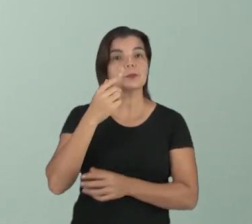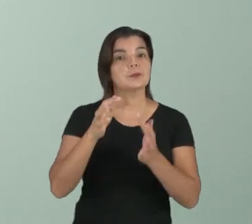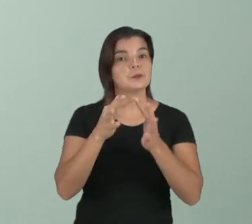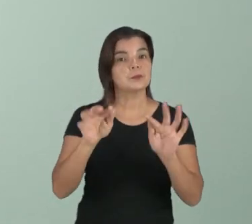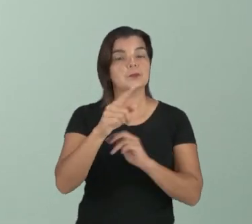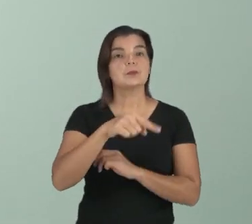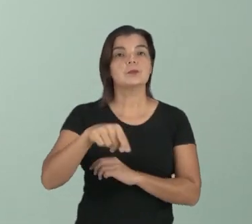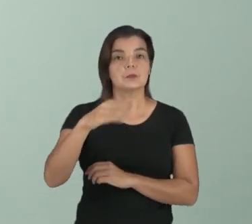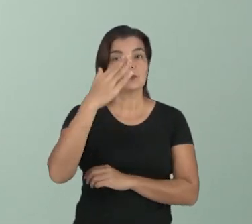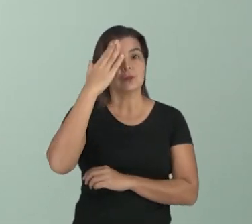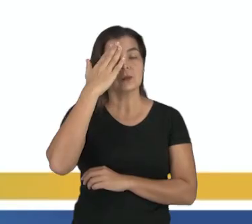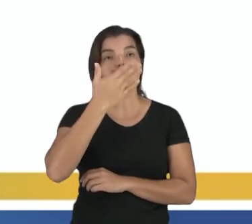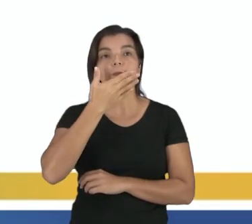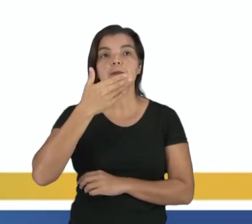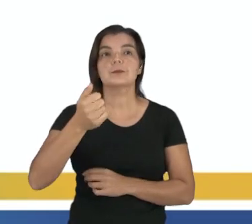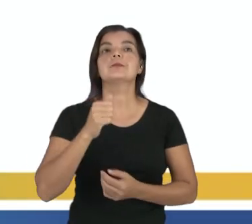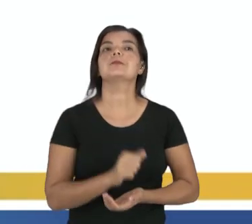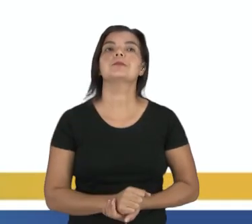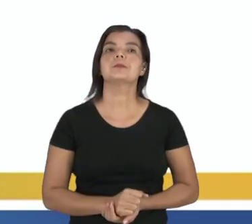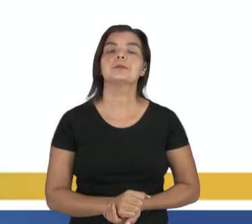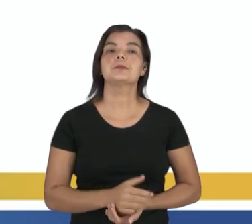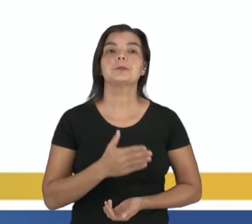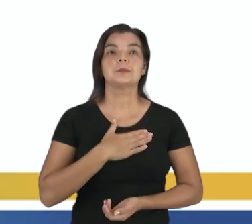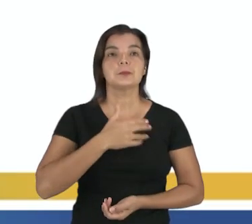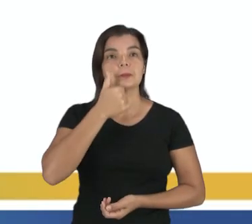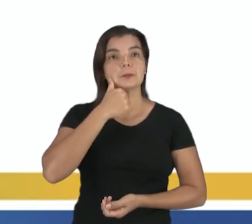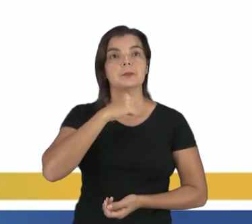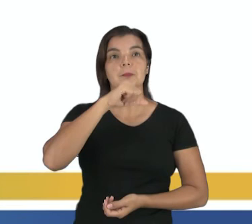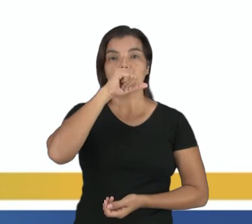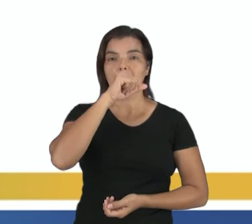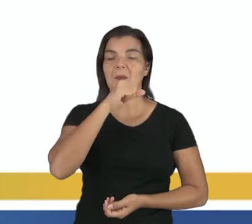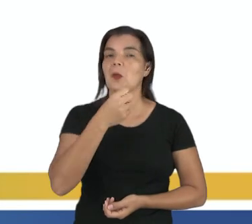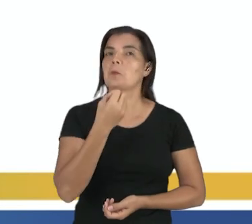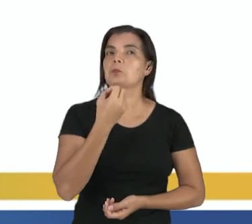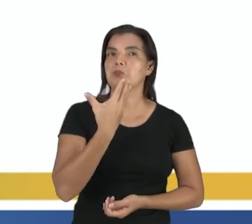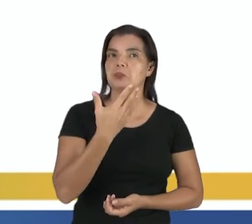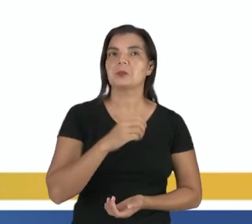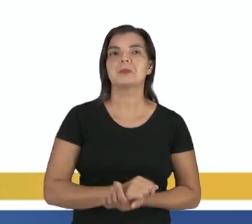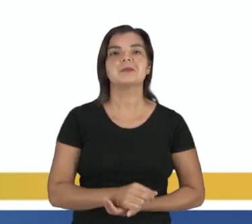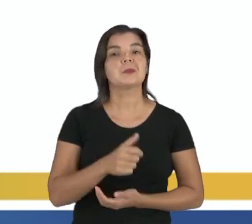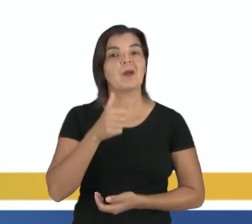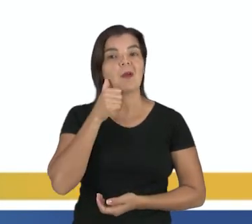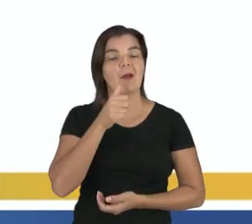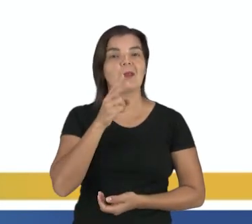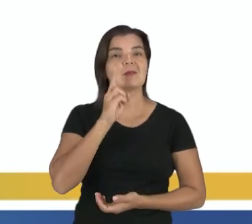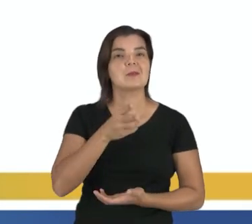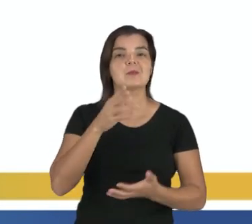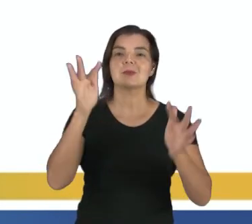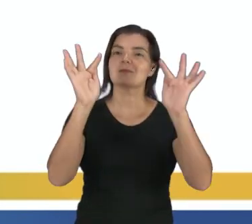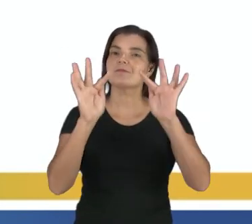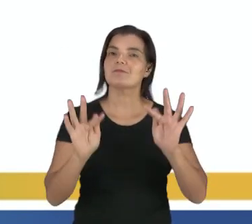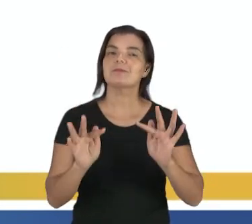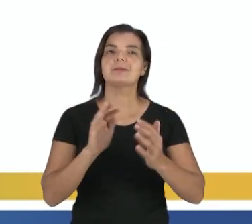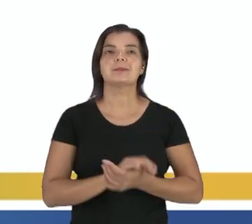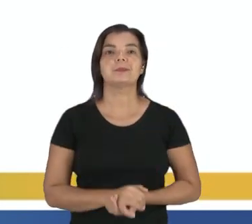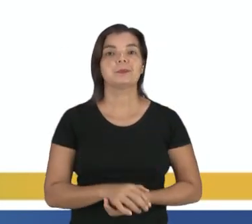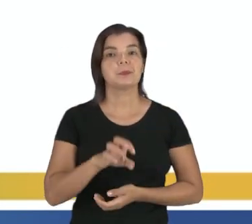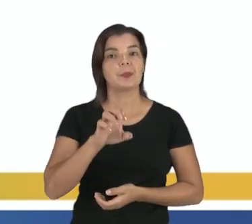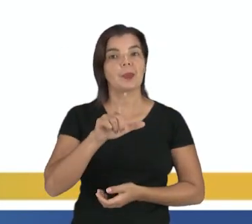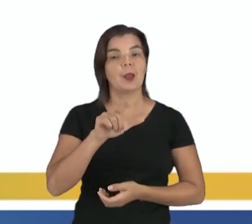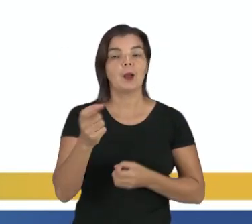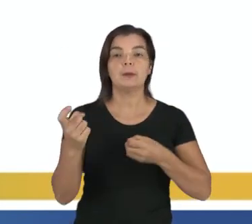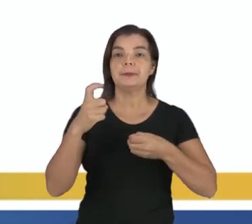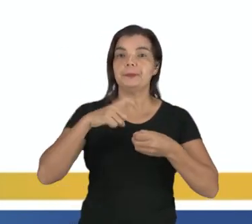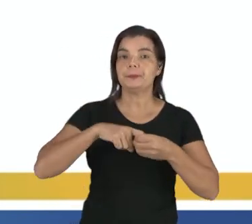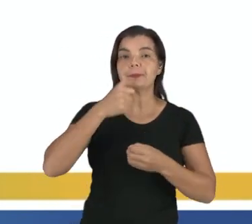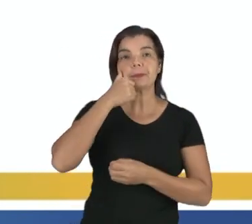frases para que você entenda melhor. Minha mãe é o máximo, ela sempre me faz feliz. Ela